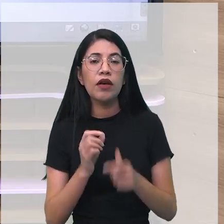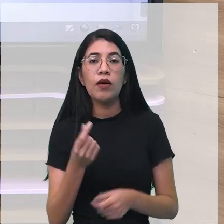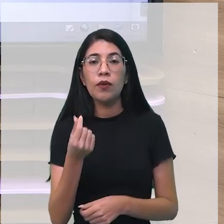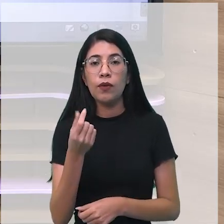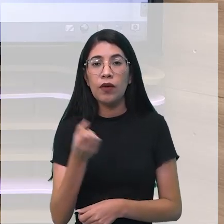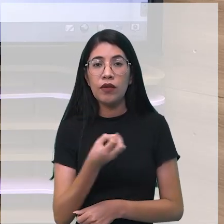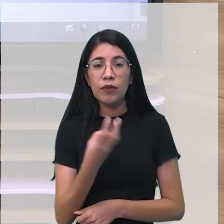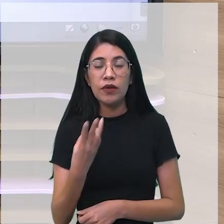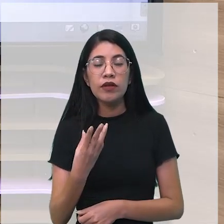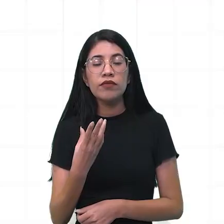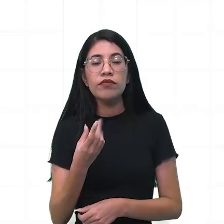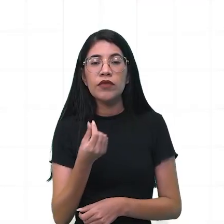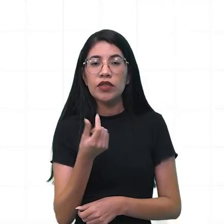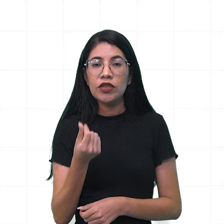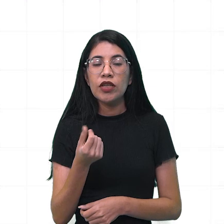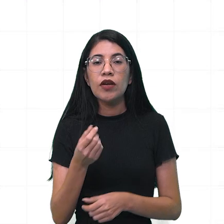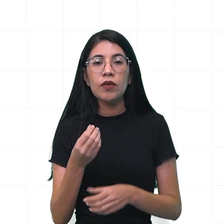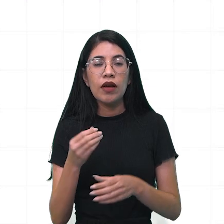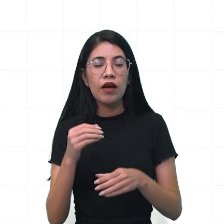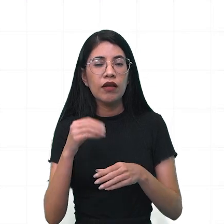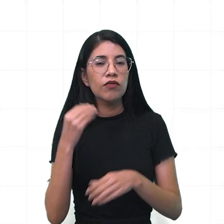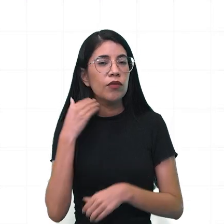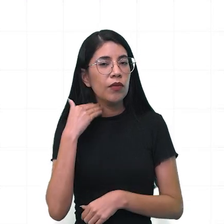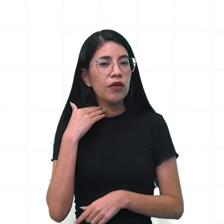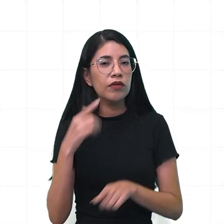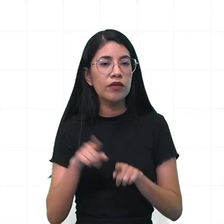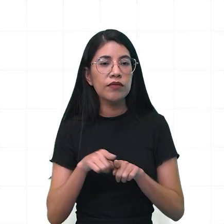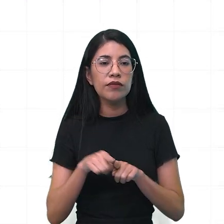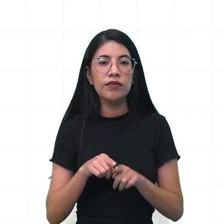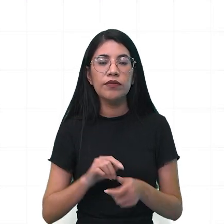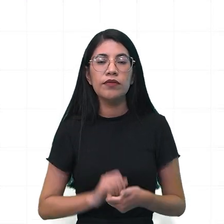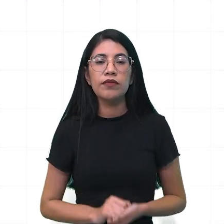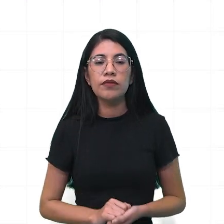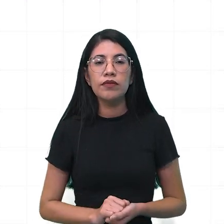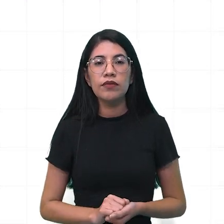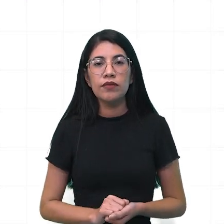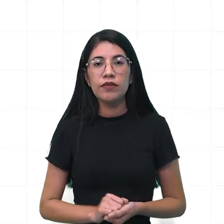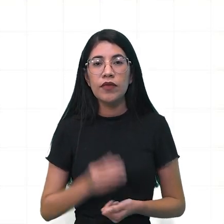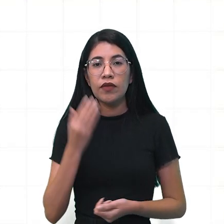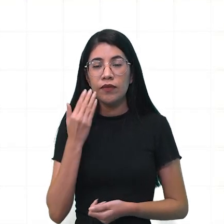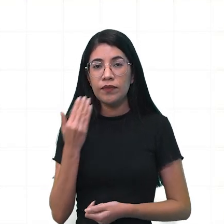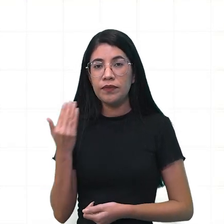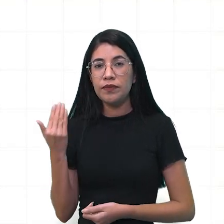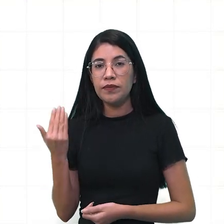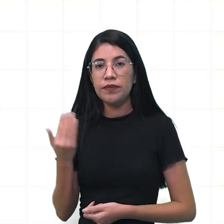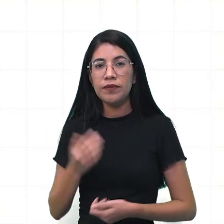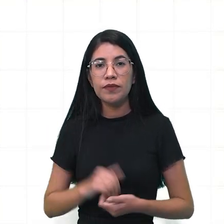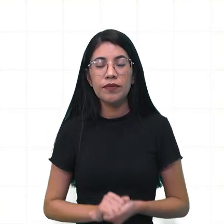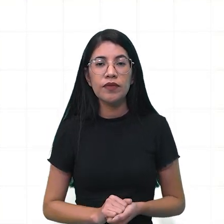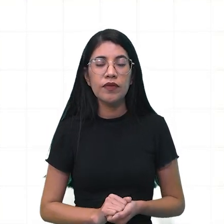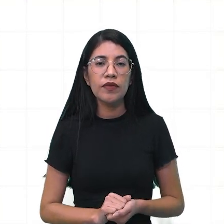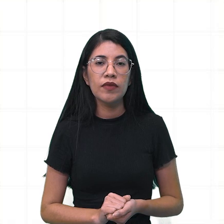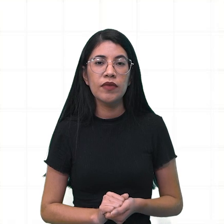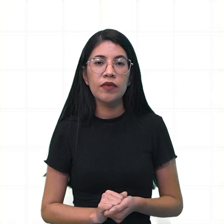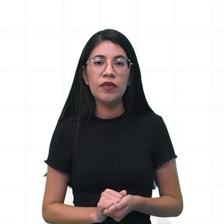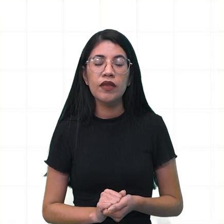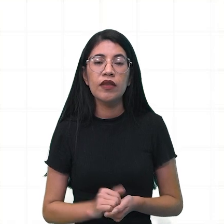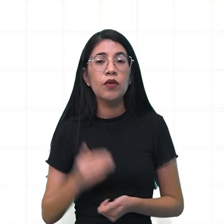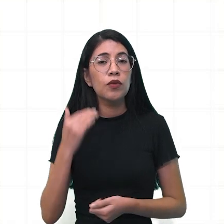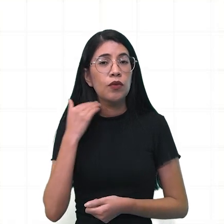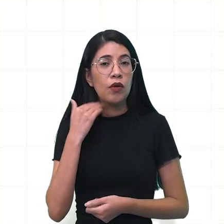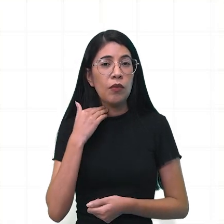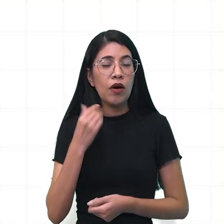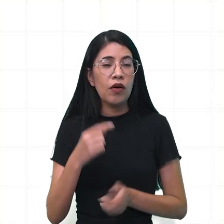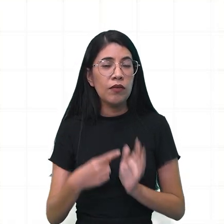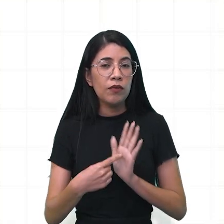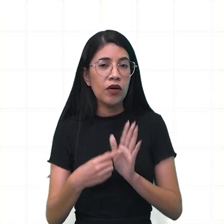bancário vamos acompanhar agora aqui o saldo bancário veja só nas contas bancárias o saldo